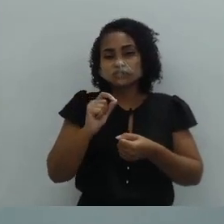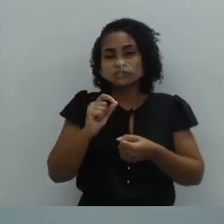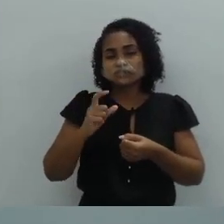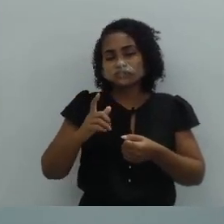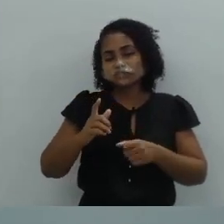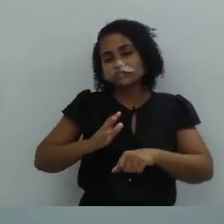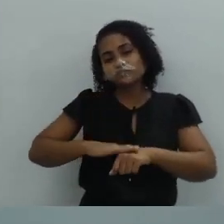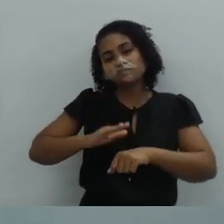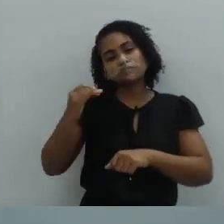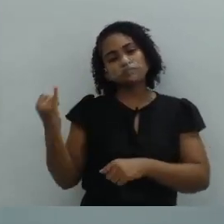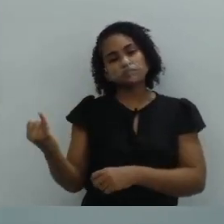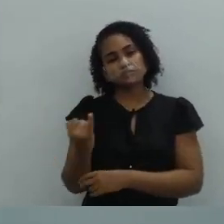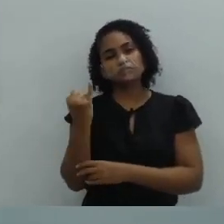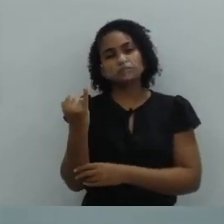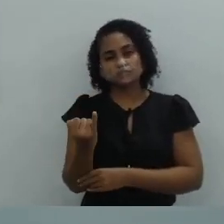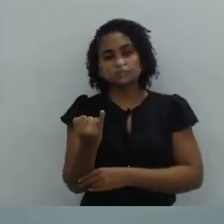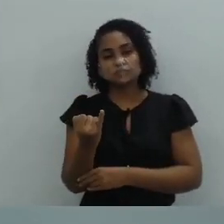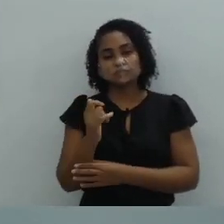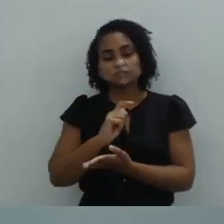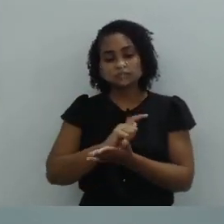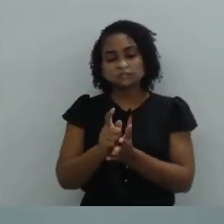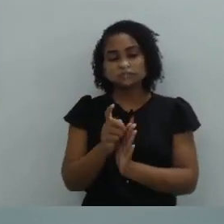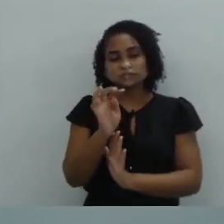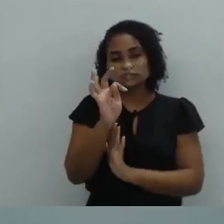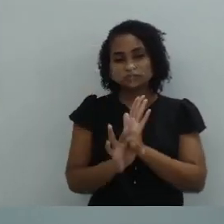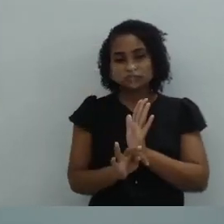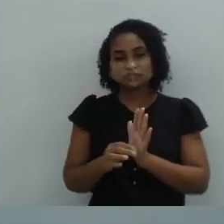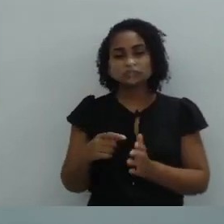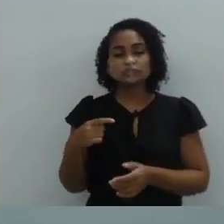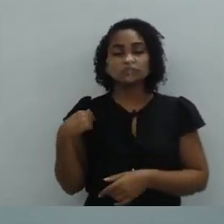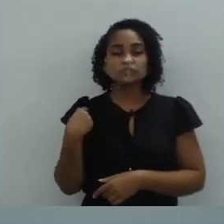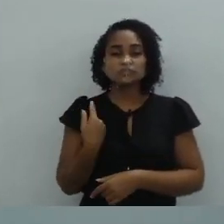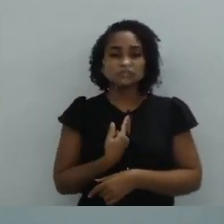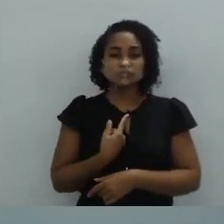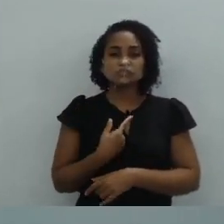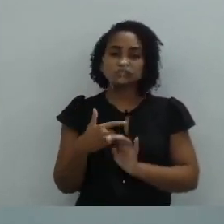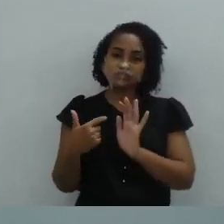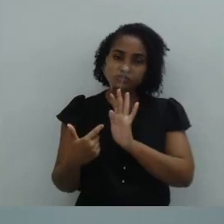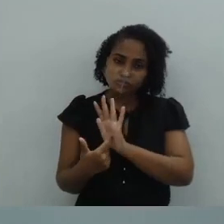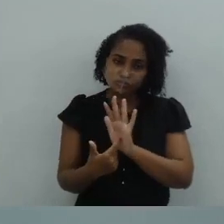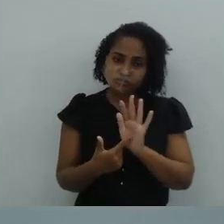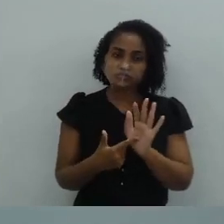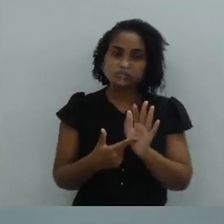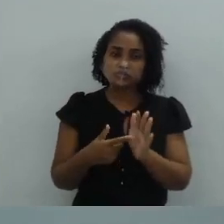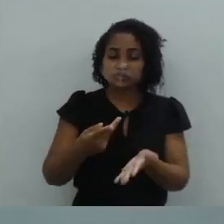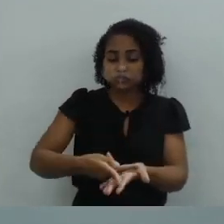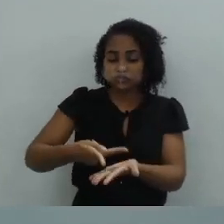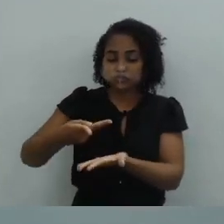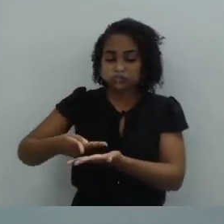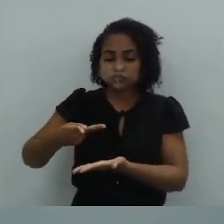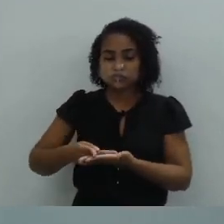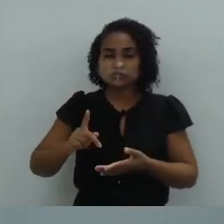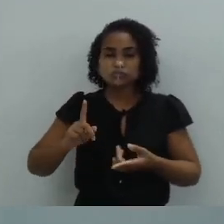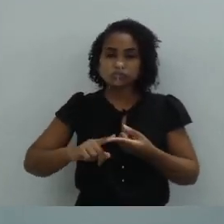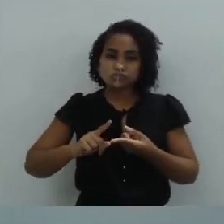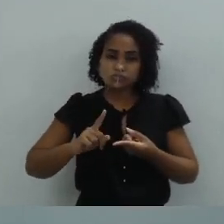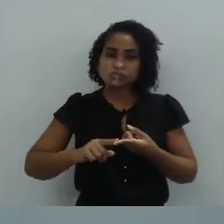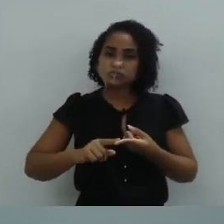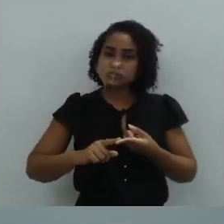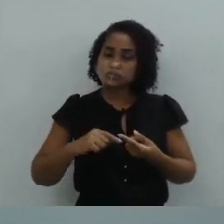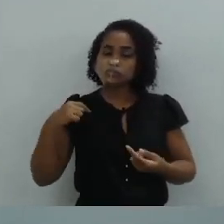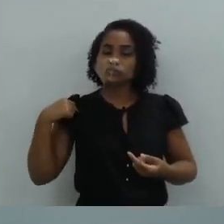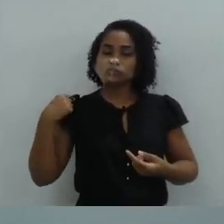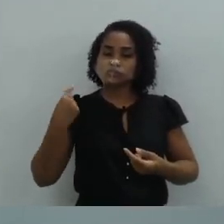partes mais importantes desse gênero textual. A gente vai apresentar a situação e a gente